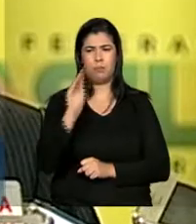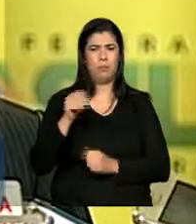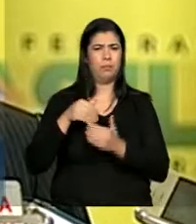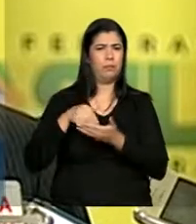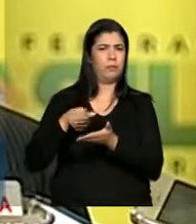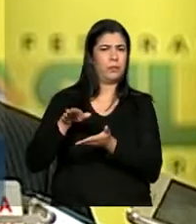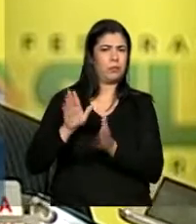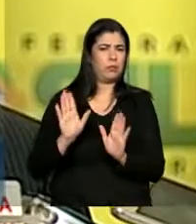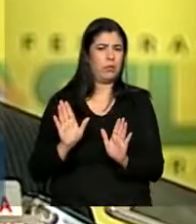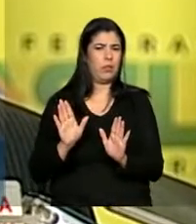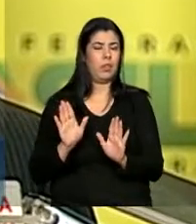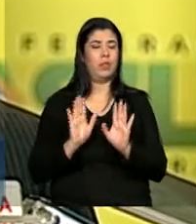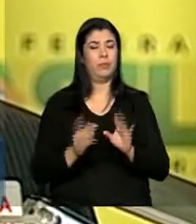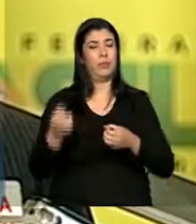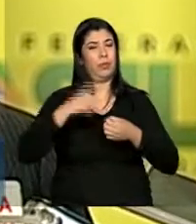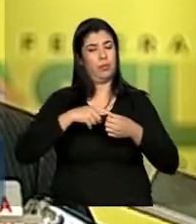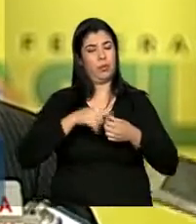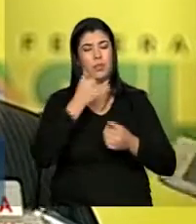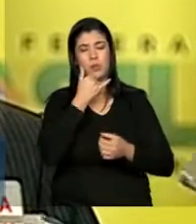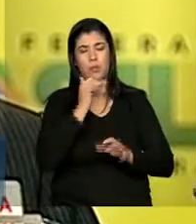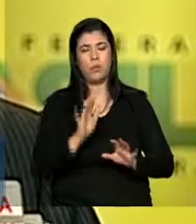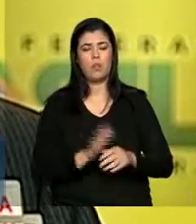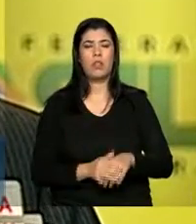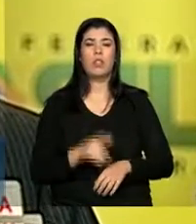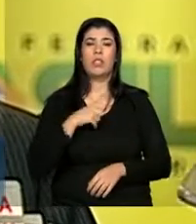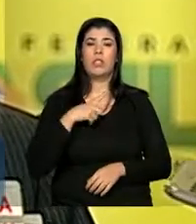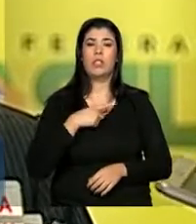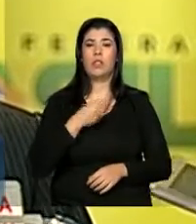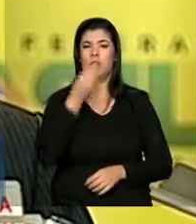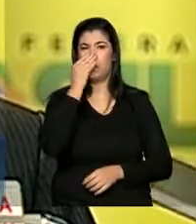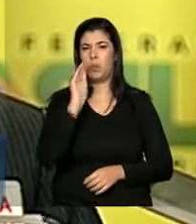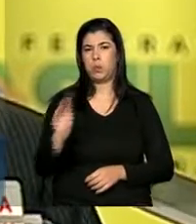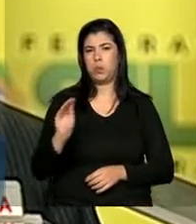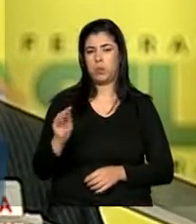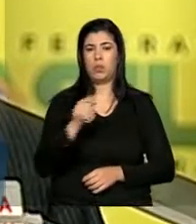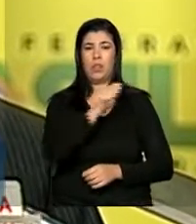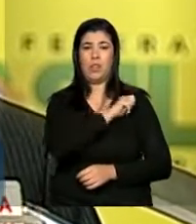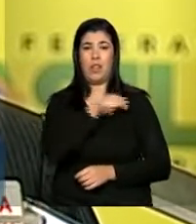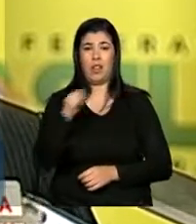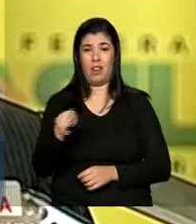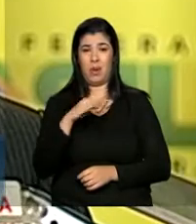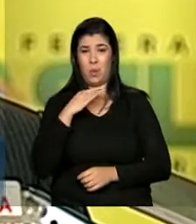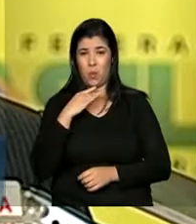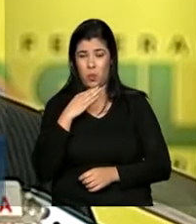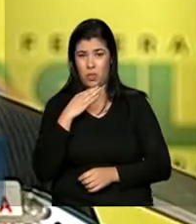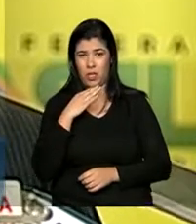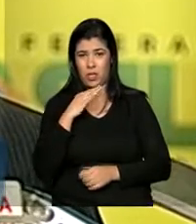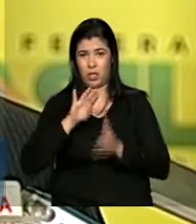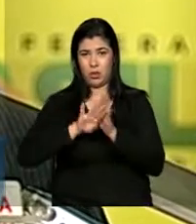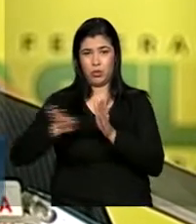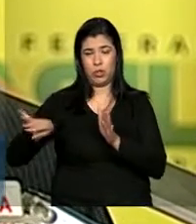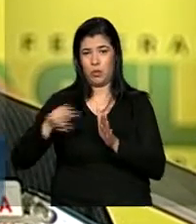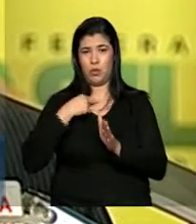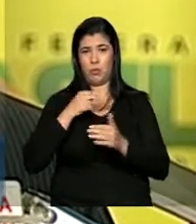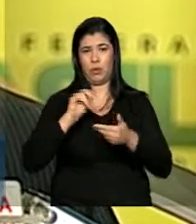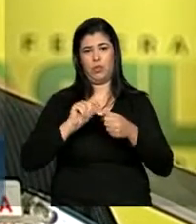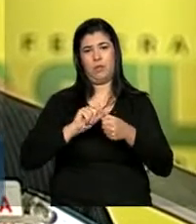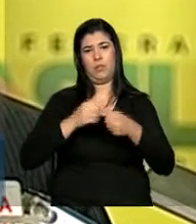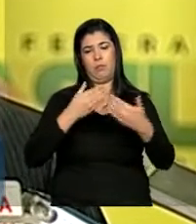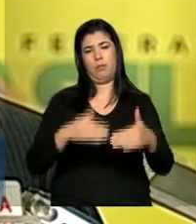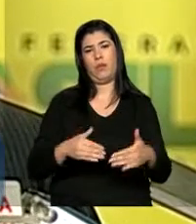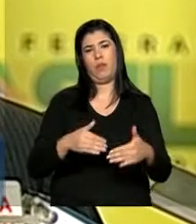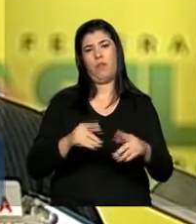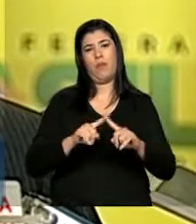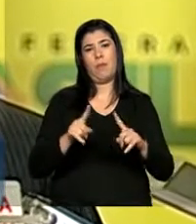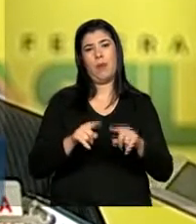excluir um aluno... Vou retomar. Você excluir um aluno que tem notas ruins aumenta a nota da escola, mas também não é verdadeiro, porque não